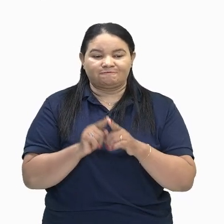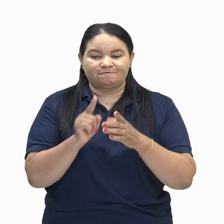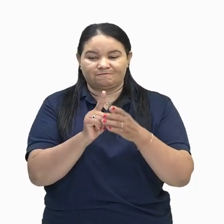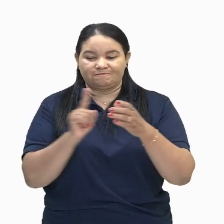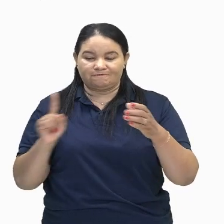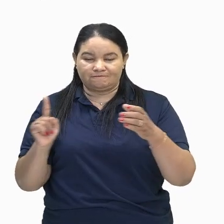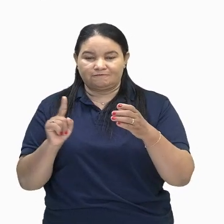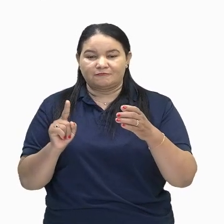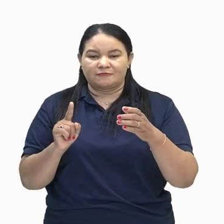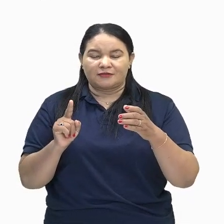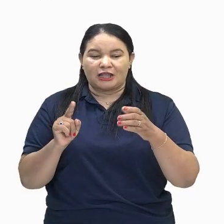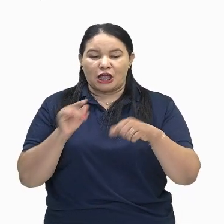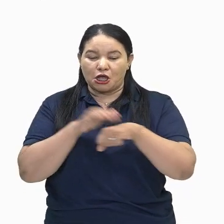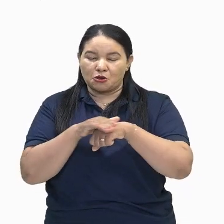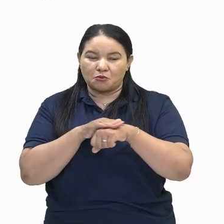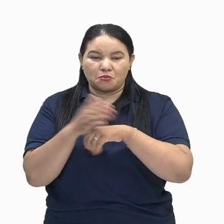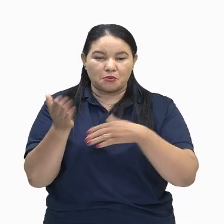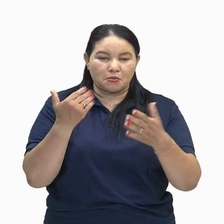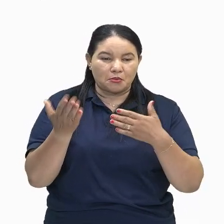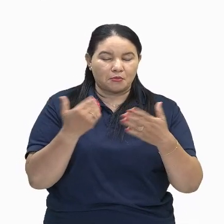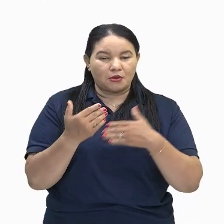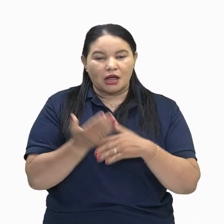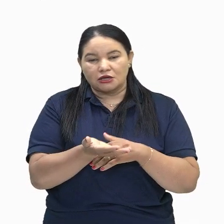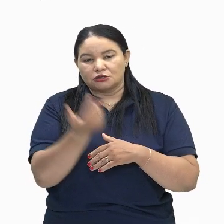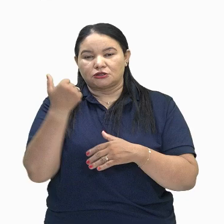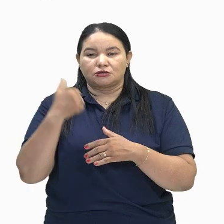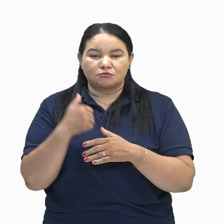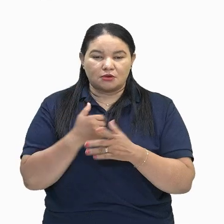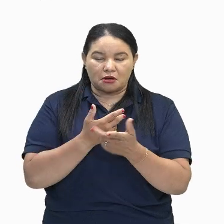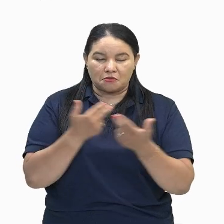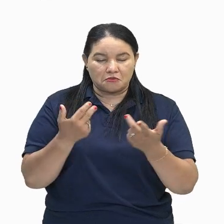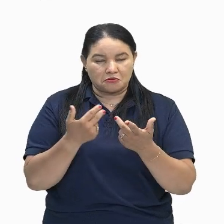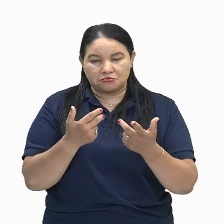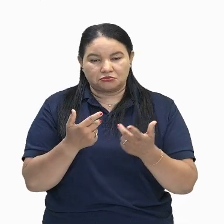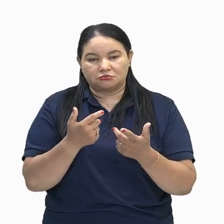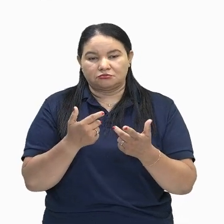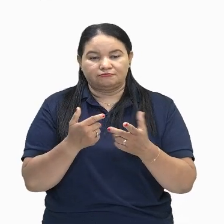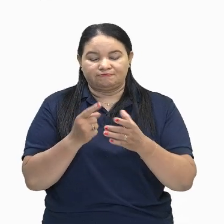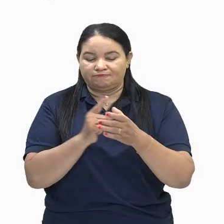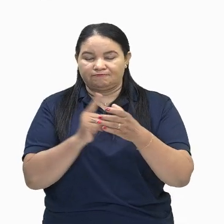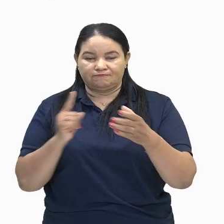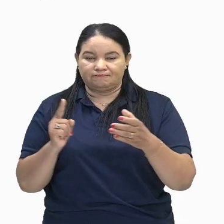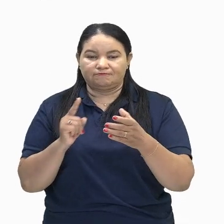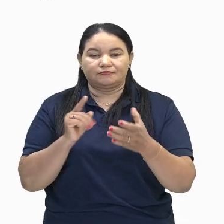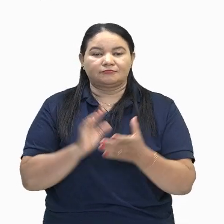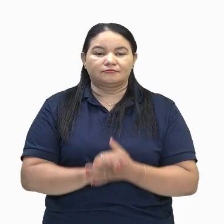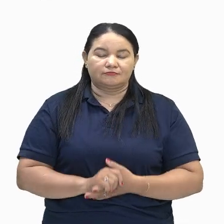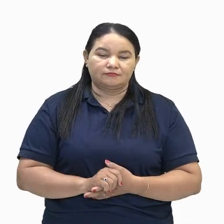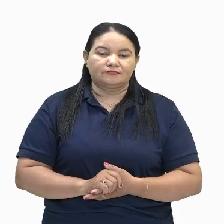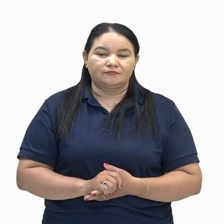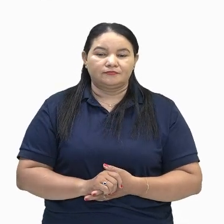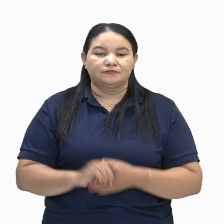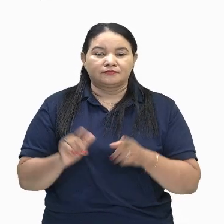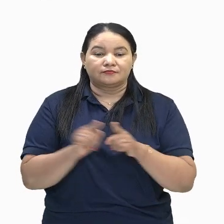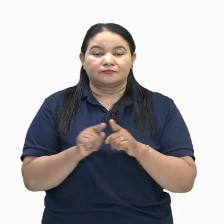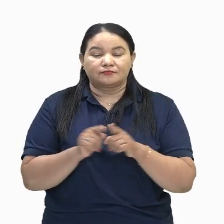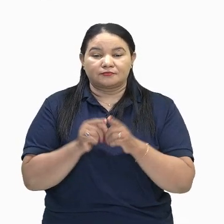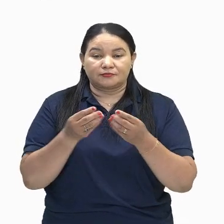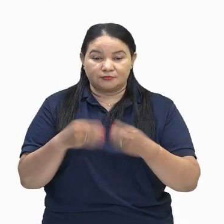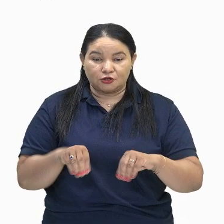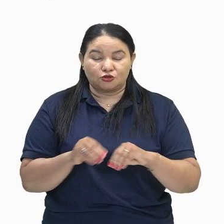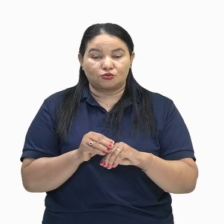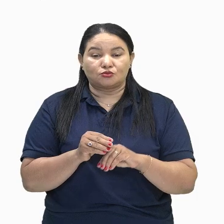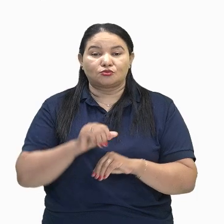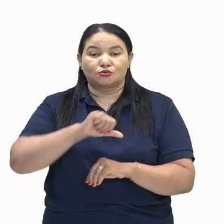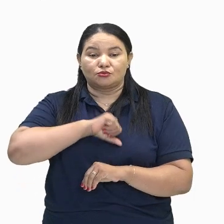não conversam com ela, não convidam ela para nada. Isso é uma forma de exclusão social. Prejuízos à autoestima, já que a